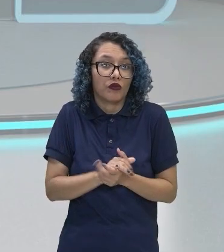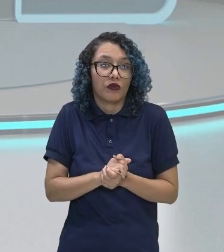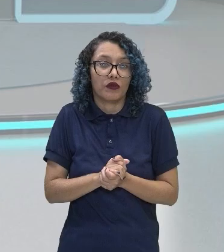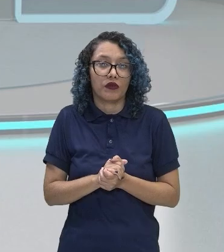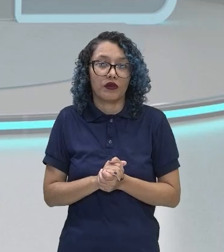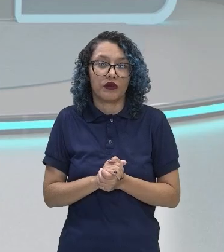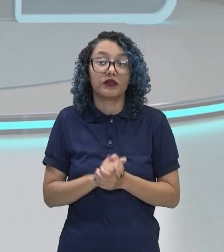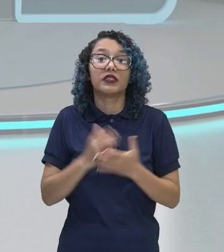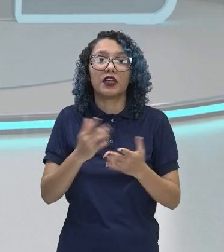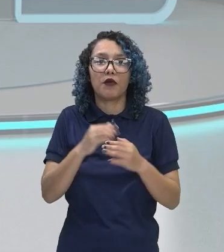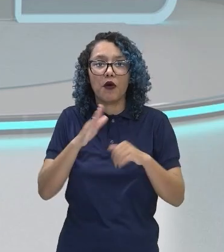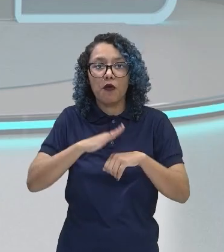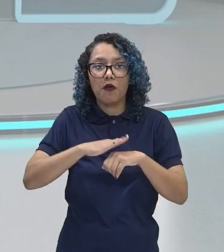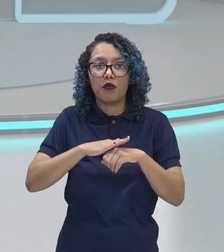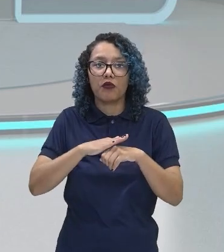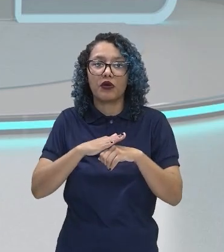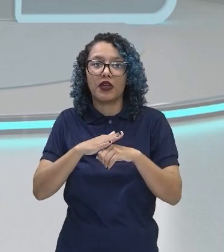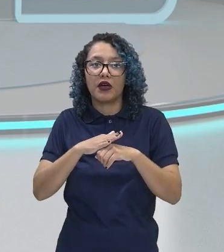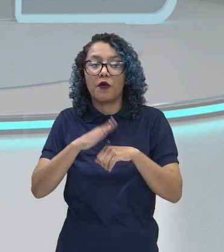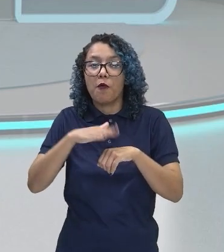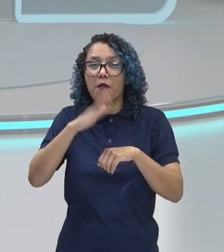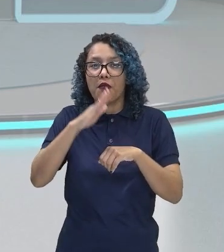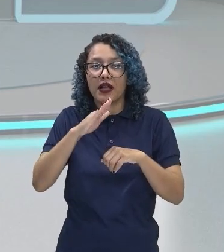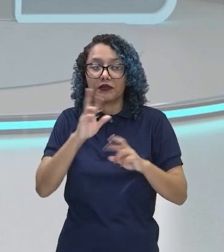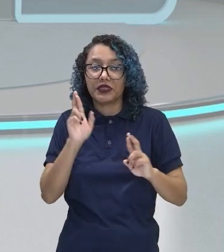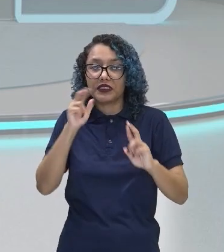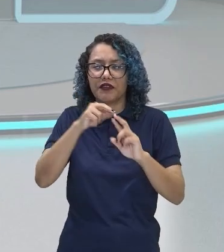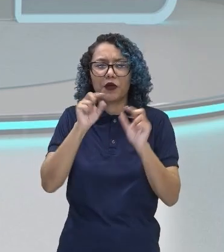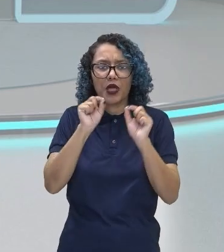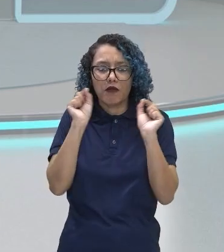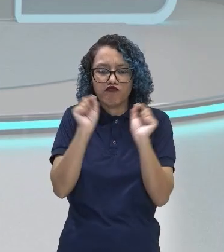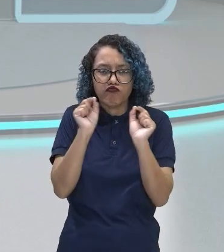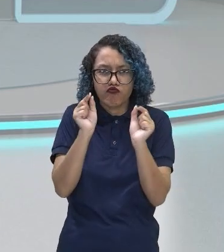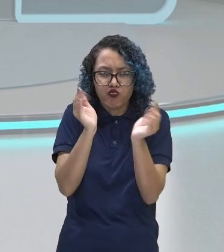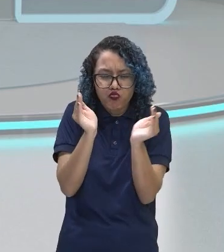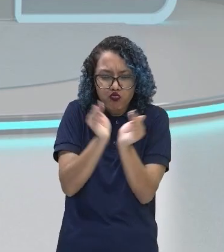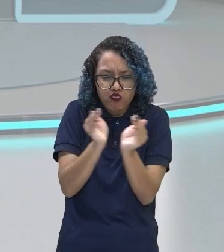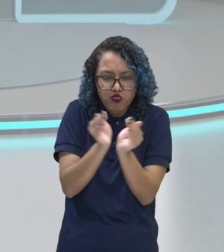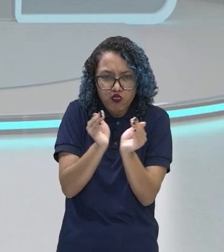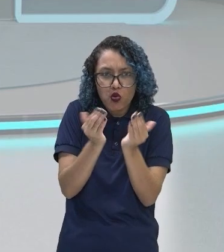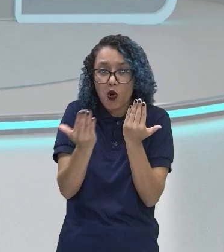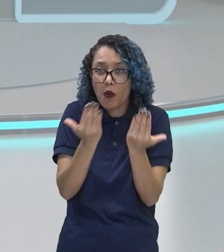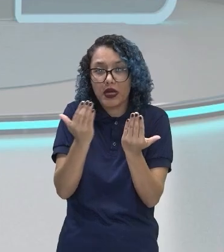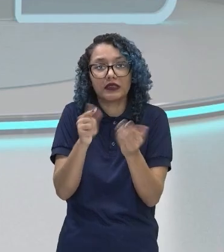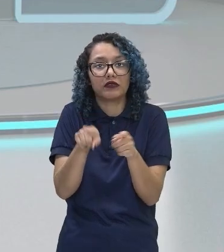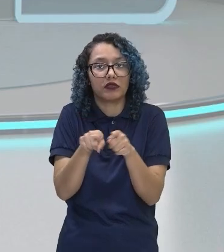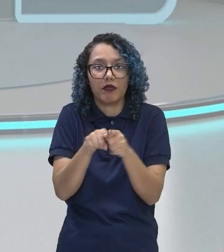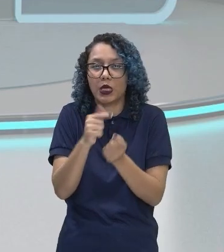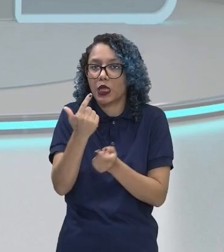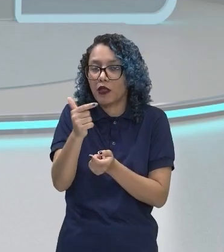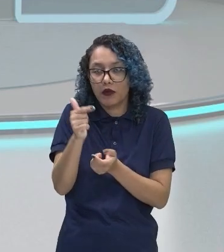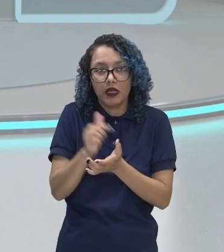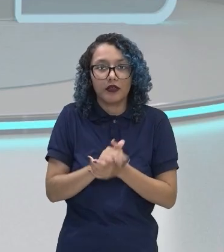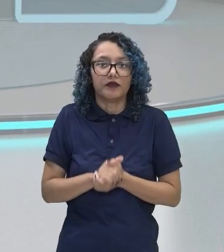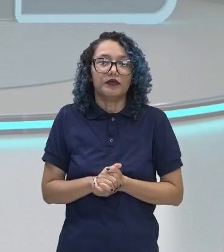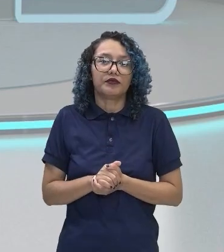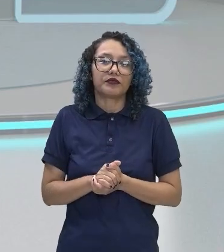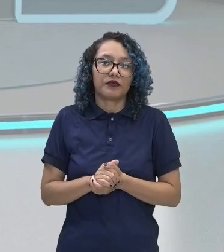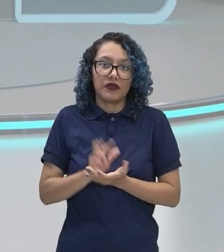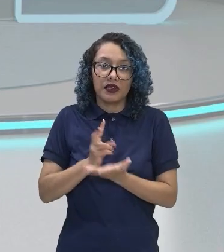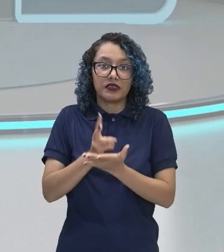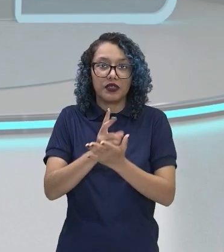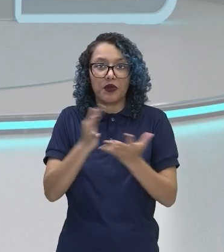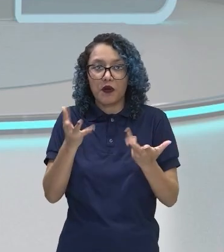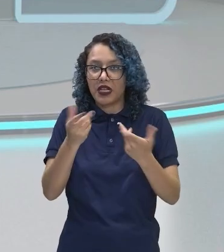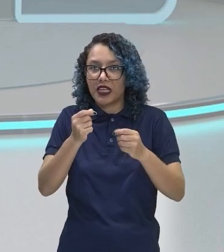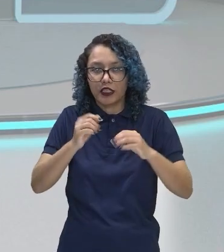um superlativo sendo utilizado para indicar que ele é o menor e não tem comparação. Tá certo? Então, é sempre uma qualidade ao